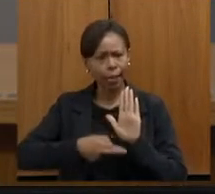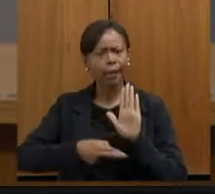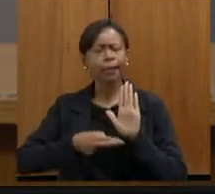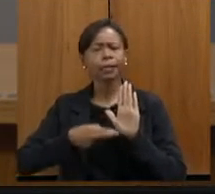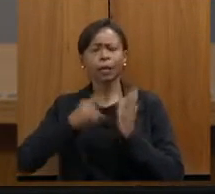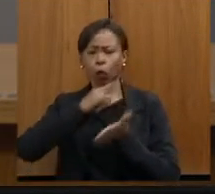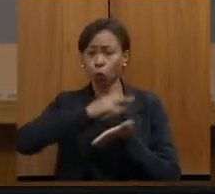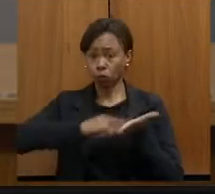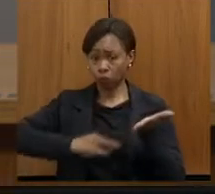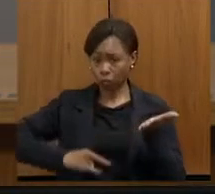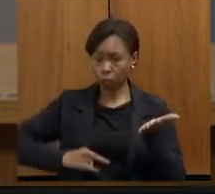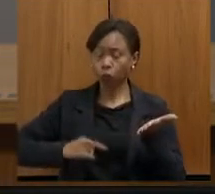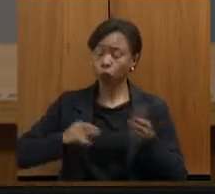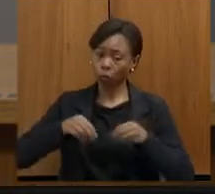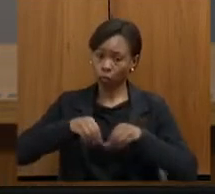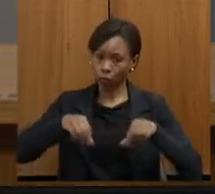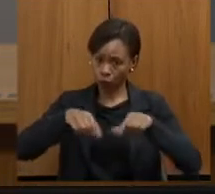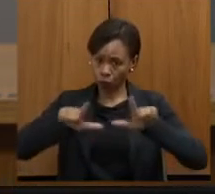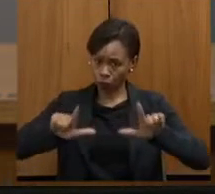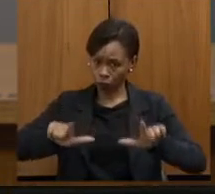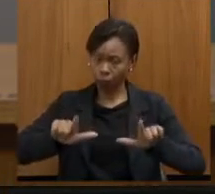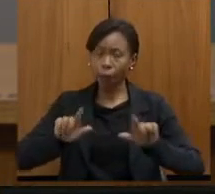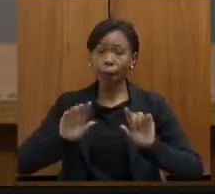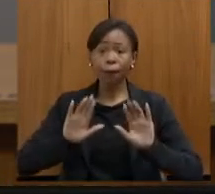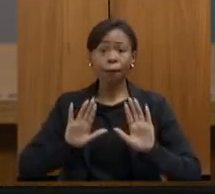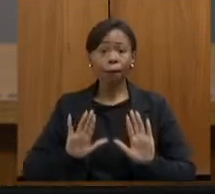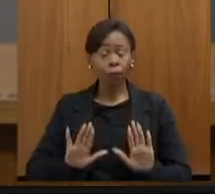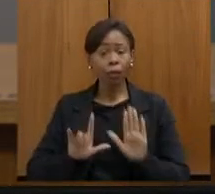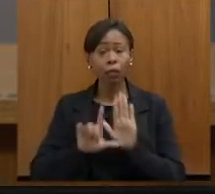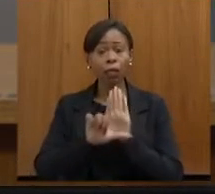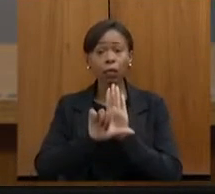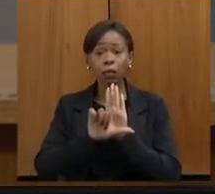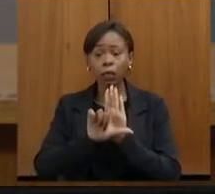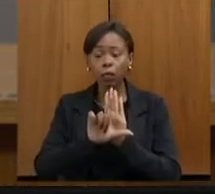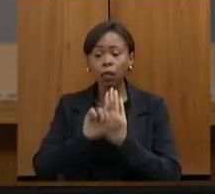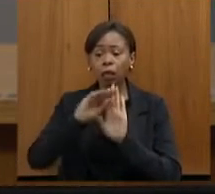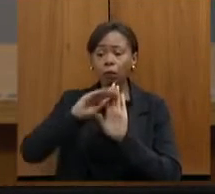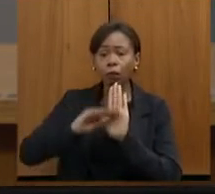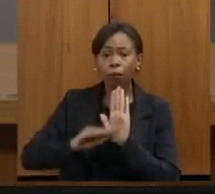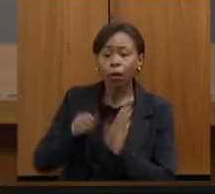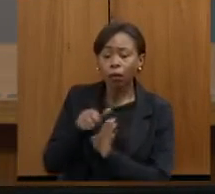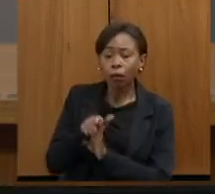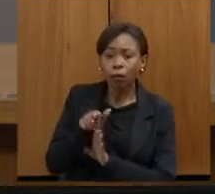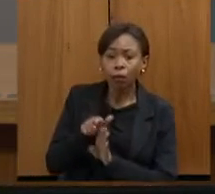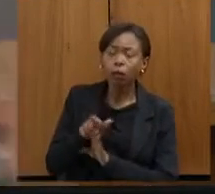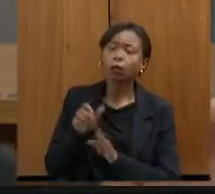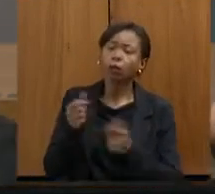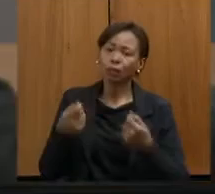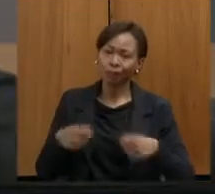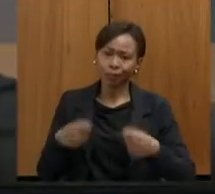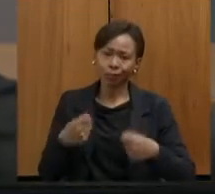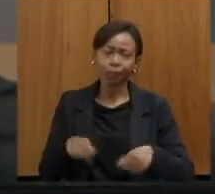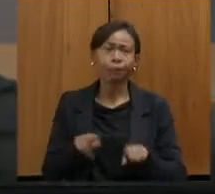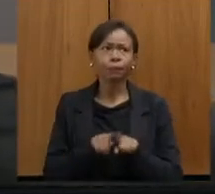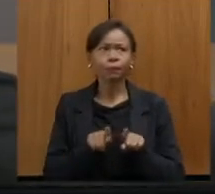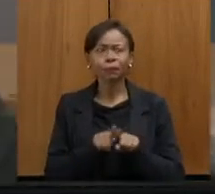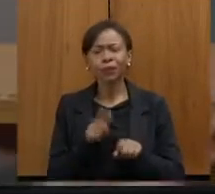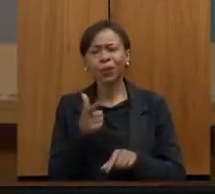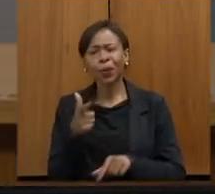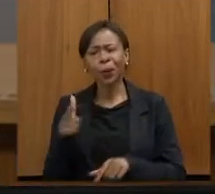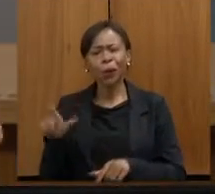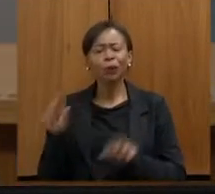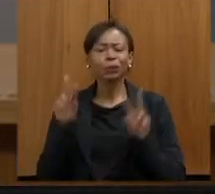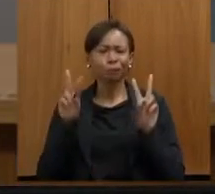Então, levar o conhecimento legal acerca é um tema muito importante. E um outro tema, que eu acho que é corriqueiro aqui da deputada,